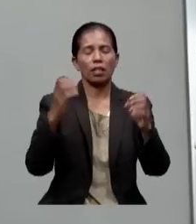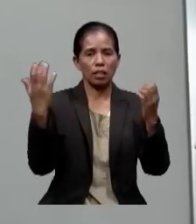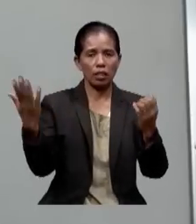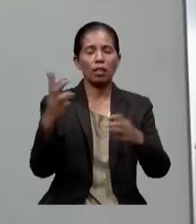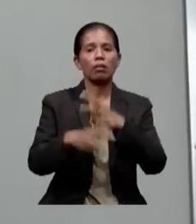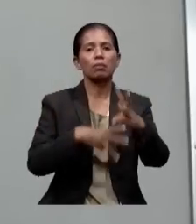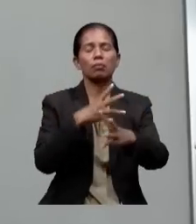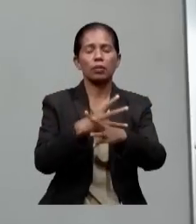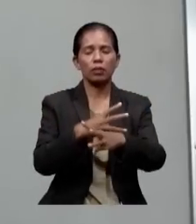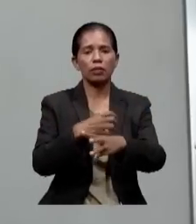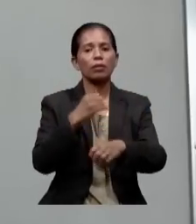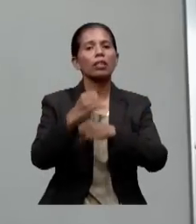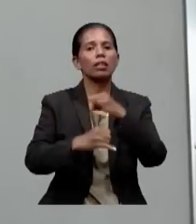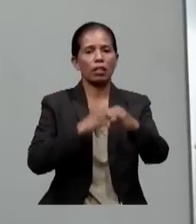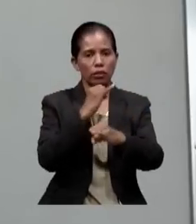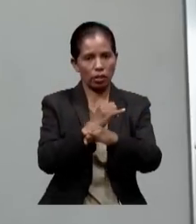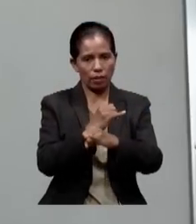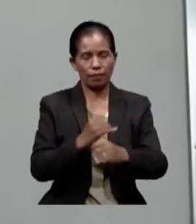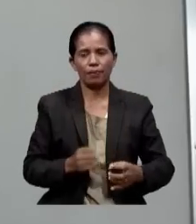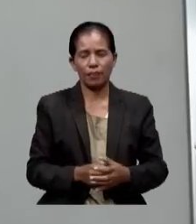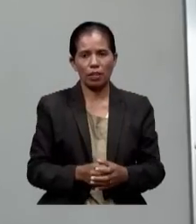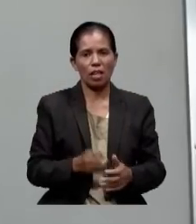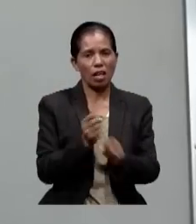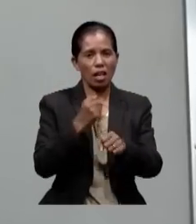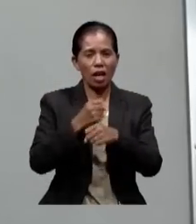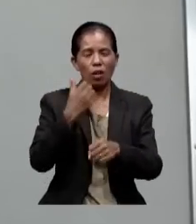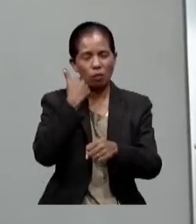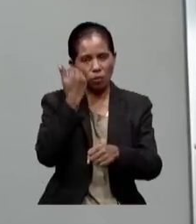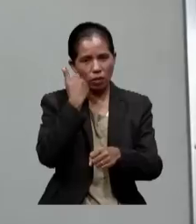dit, Estado Timor Leste, ne? Governo ainda, ne?